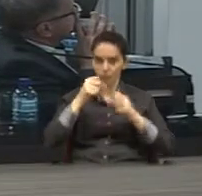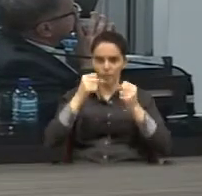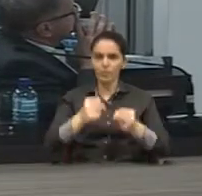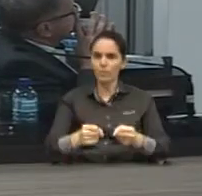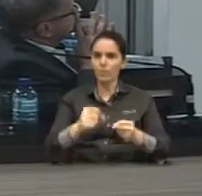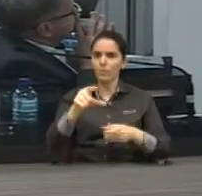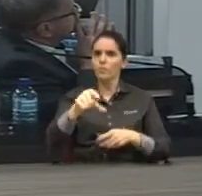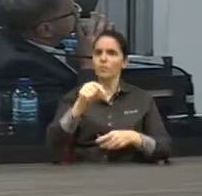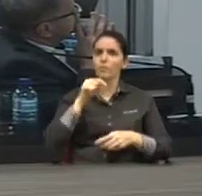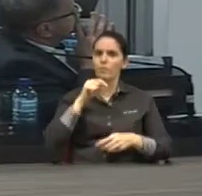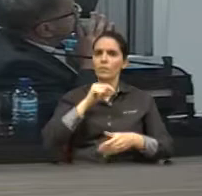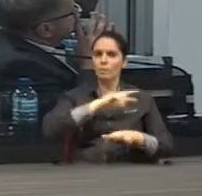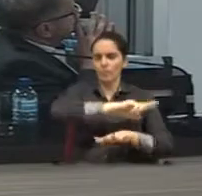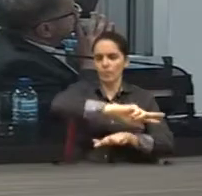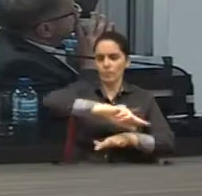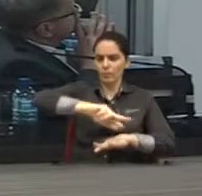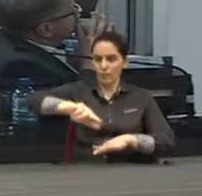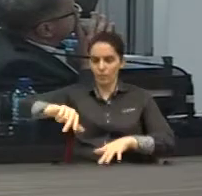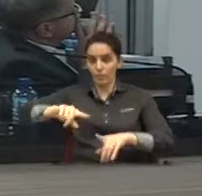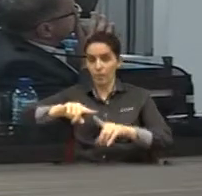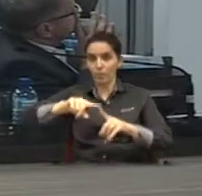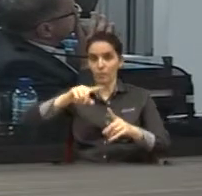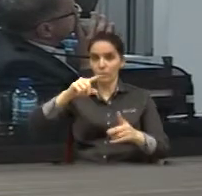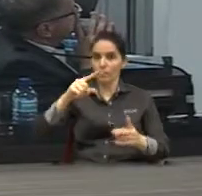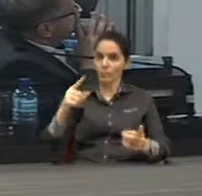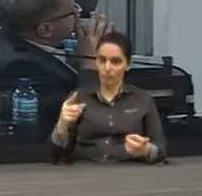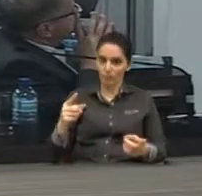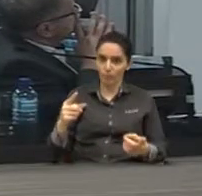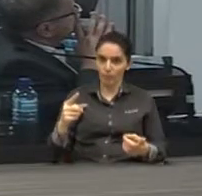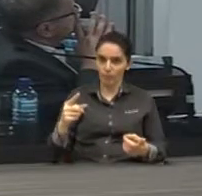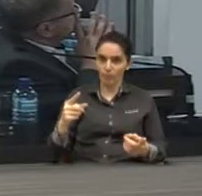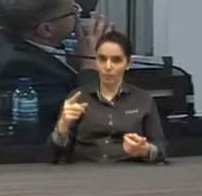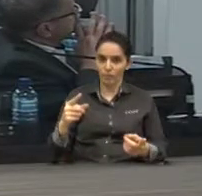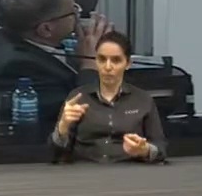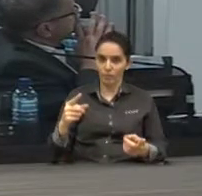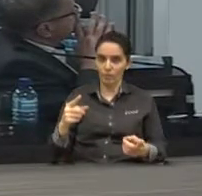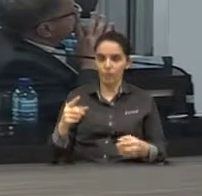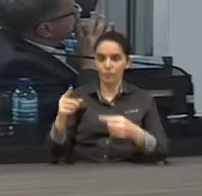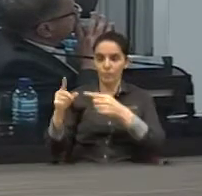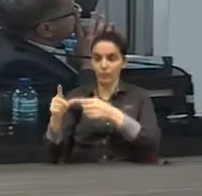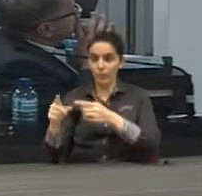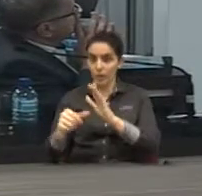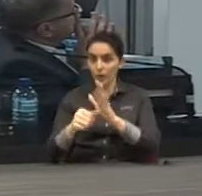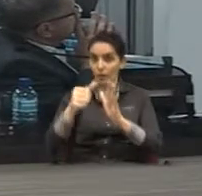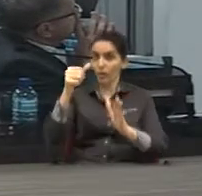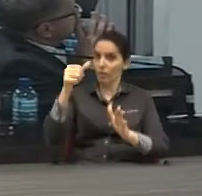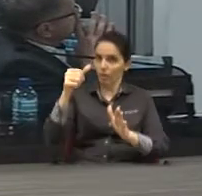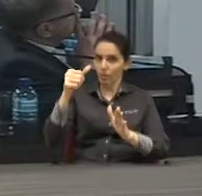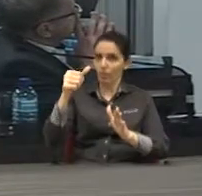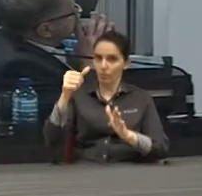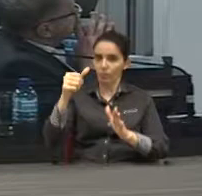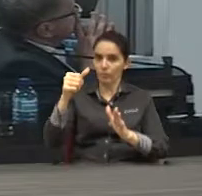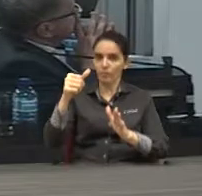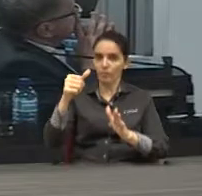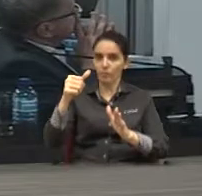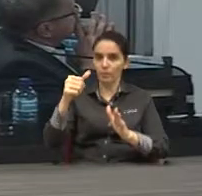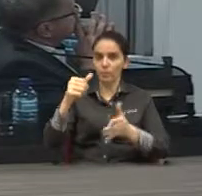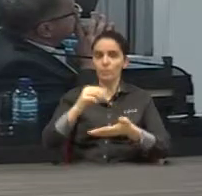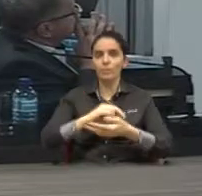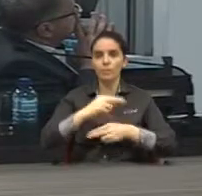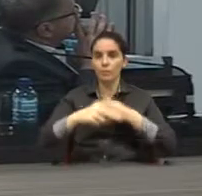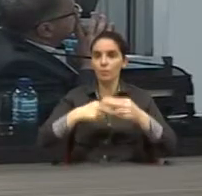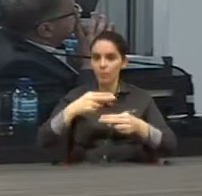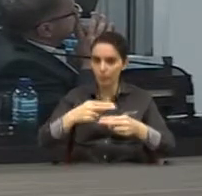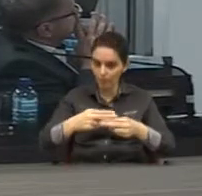naquele mural, mas pelo Cabo Odilon ter sido o primeiro Marte da companhia, do batalhão,